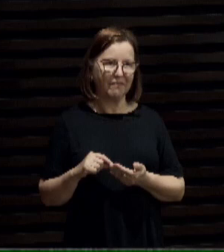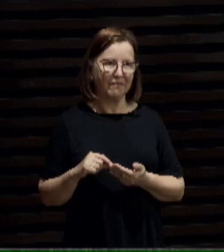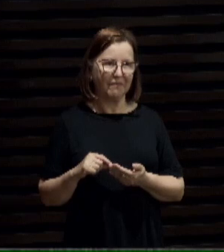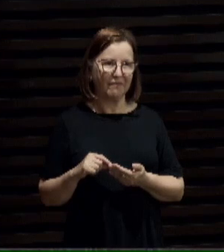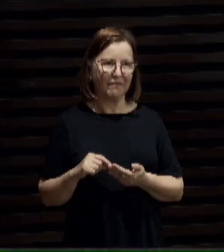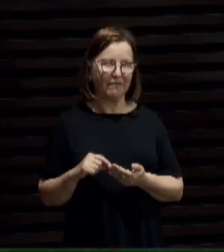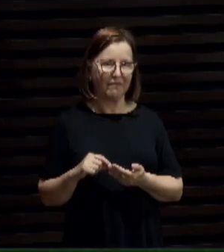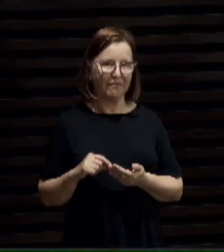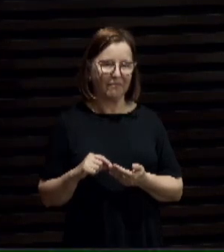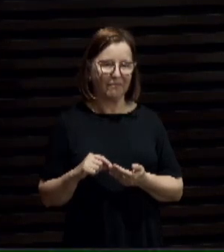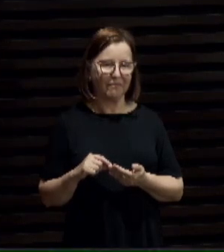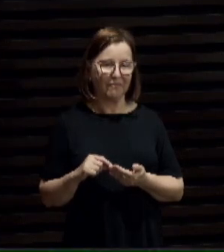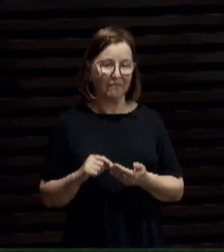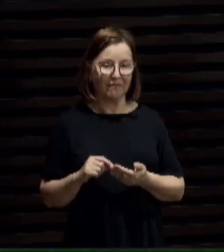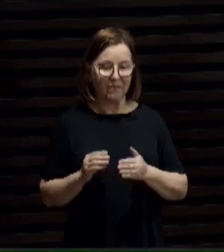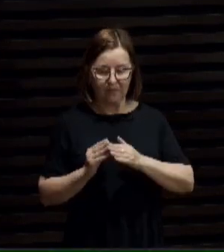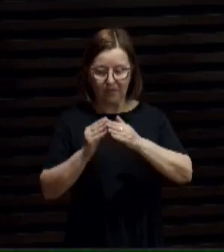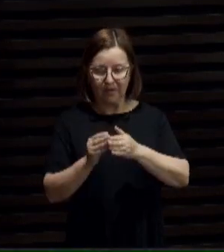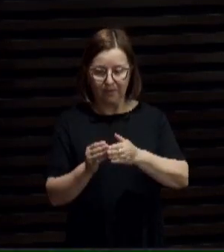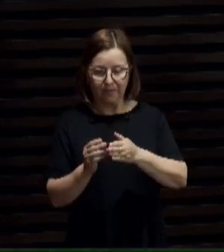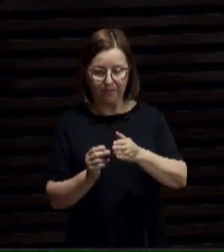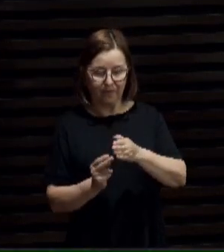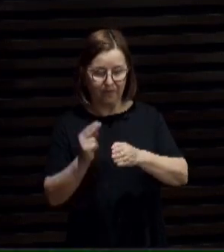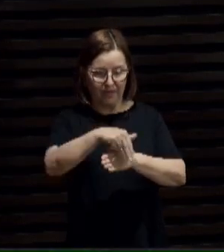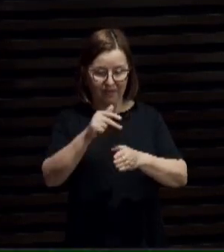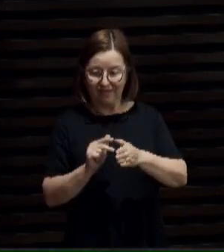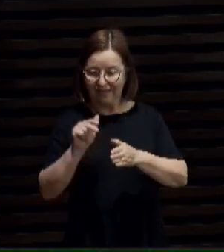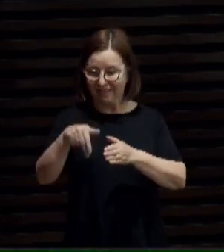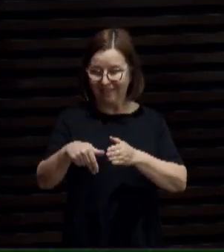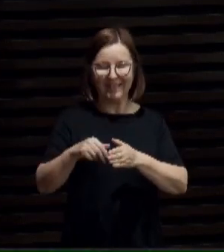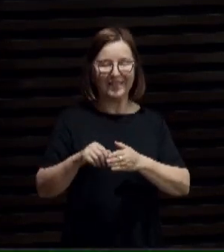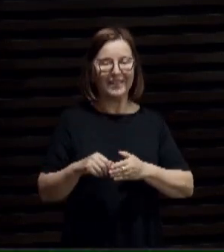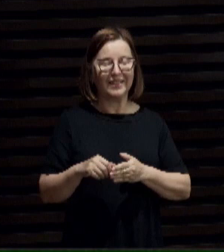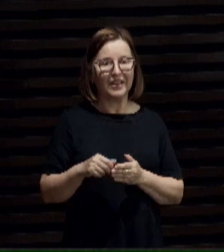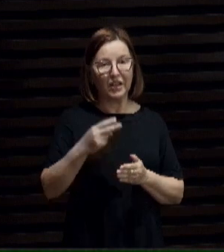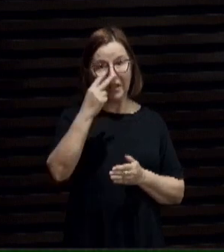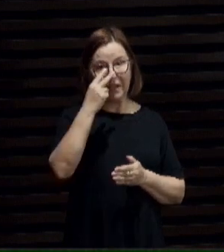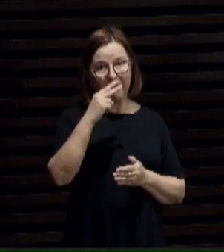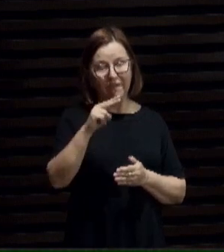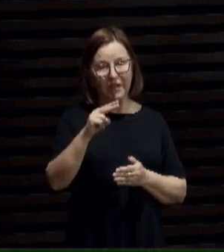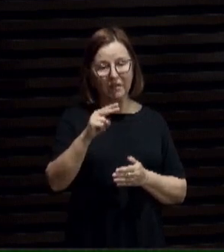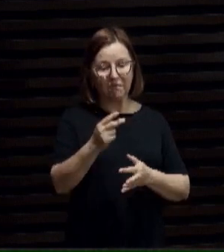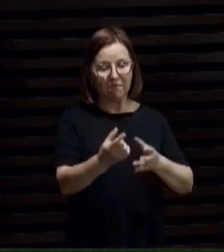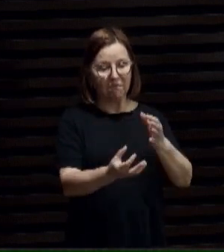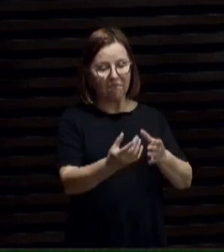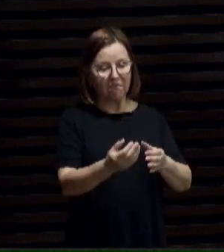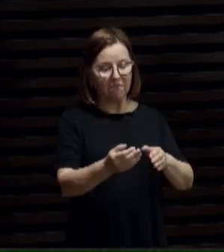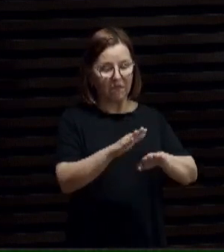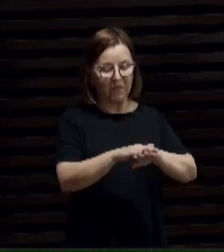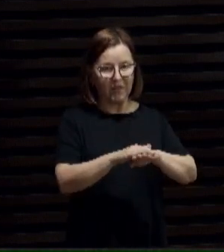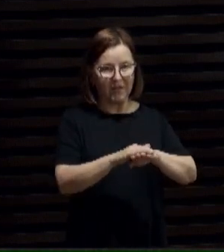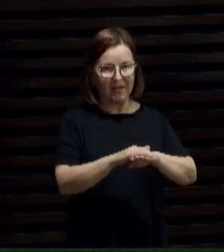ao saltarem na terra, viram ali, por que você botou isso aí, Espírito